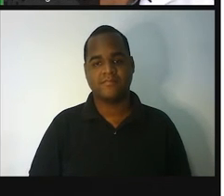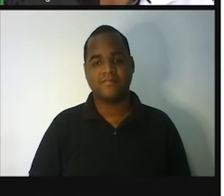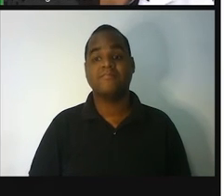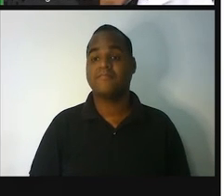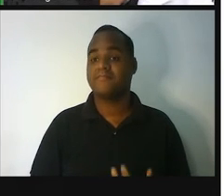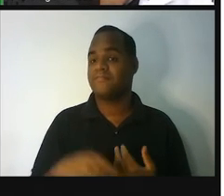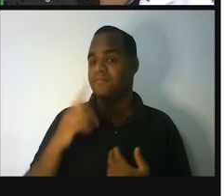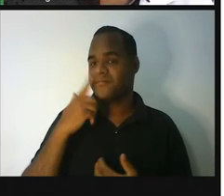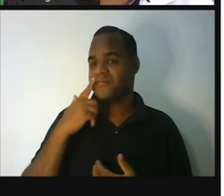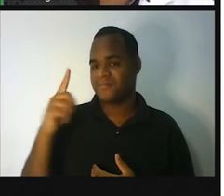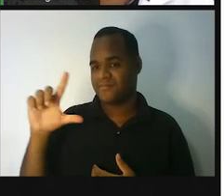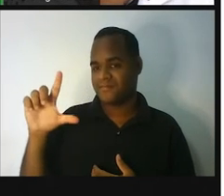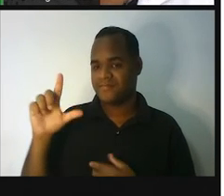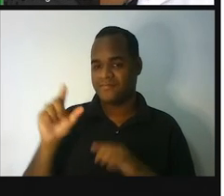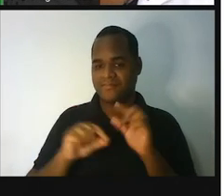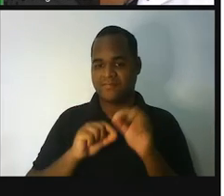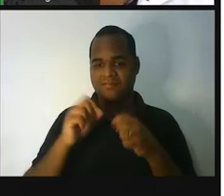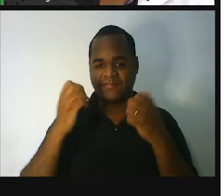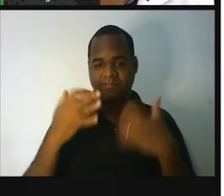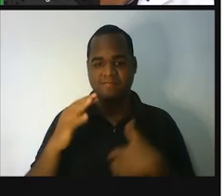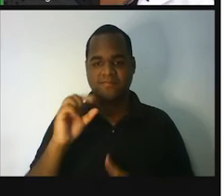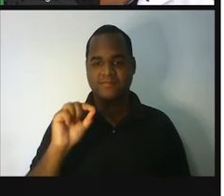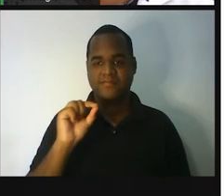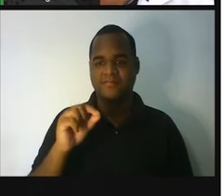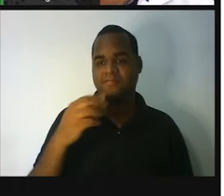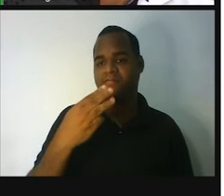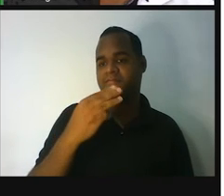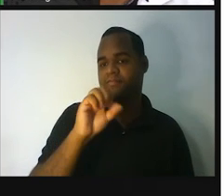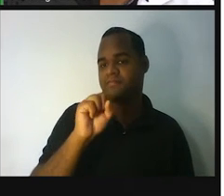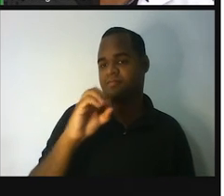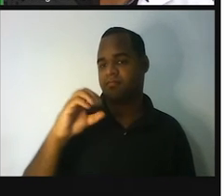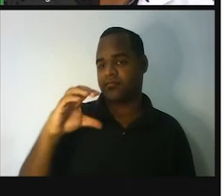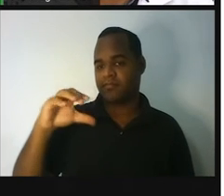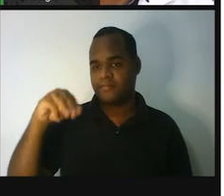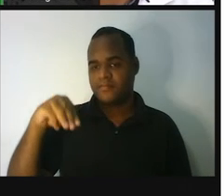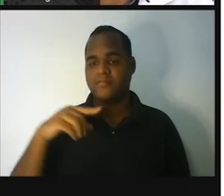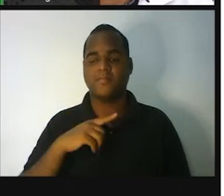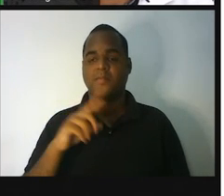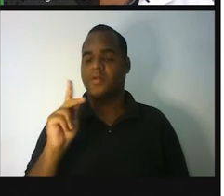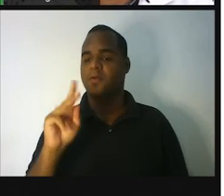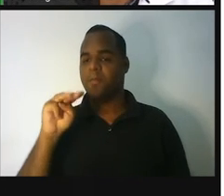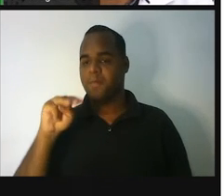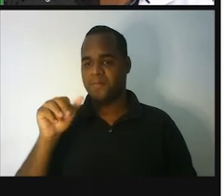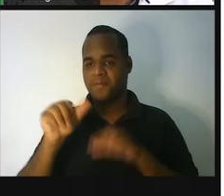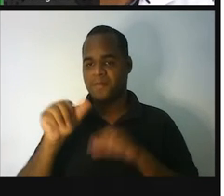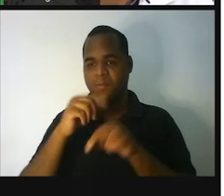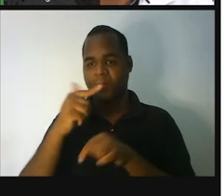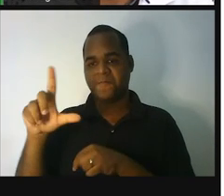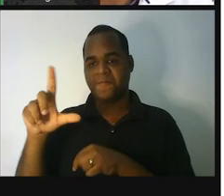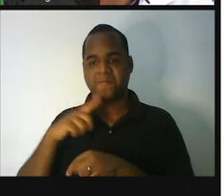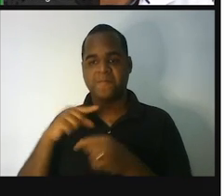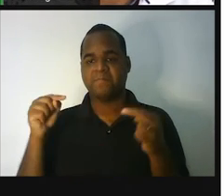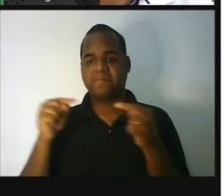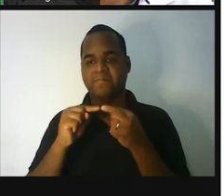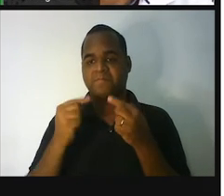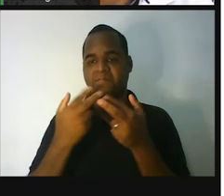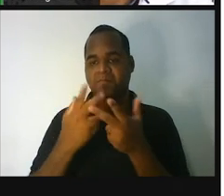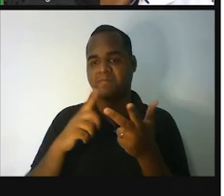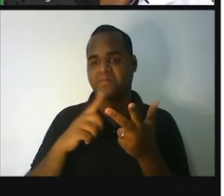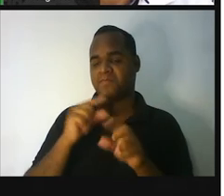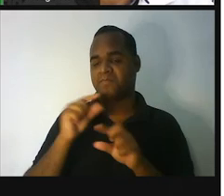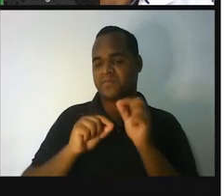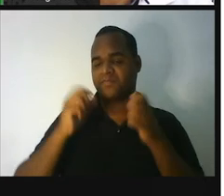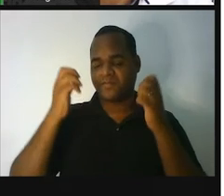é mais uma 380 centímetros para quilômetros então primeiro acha no